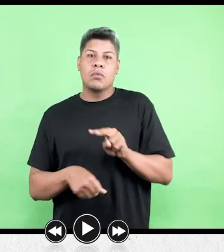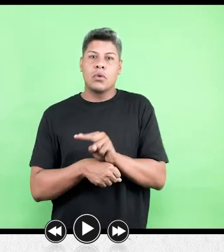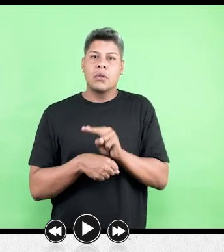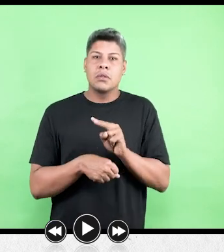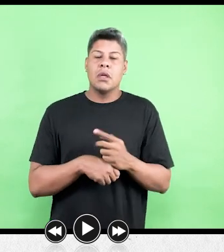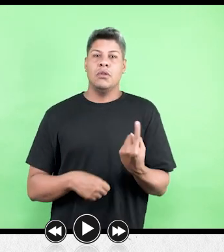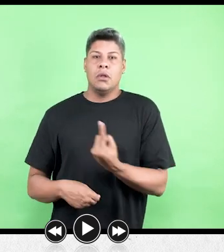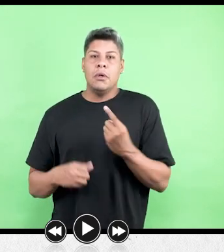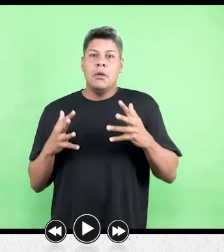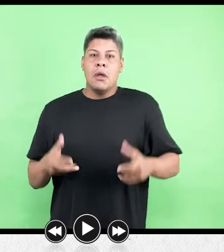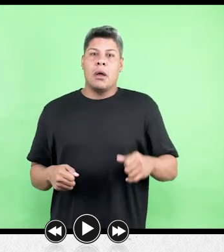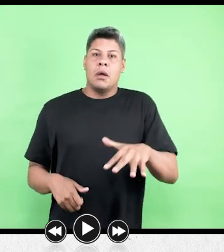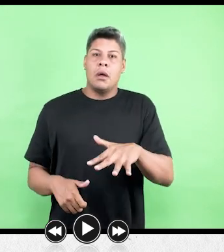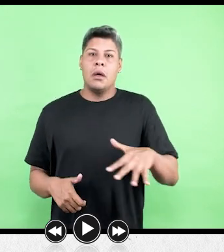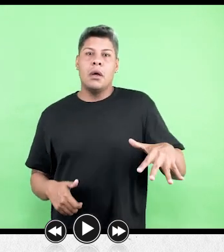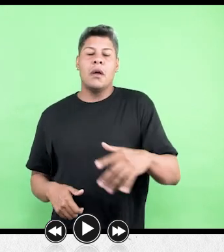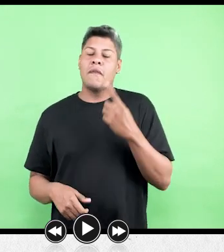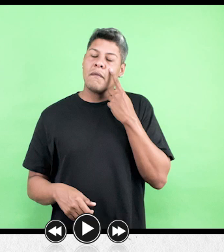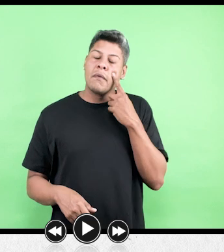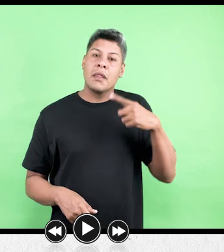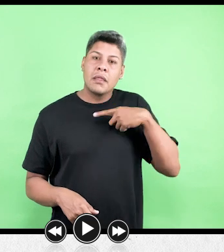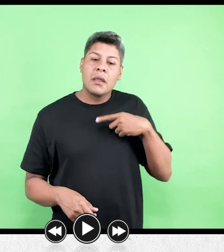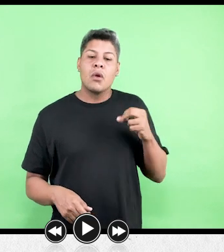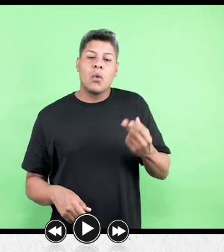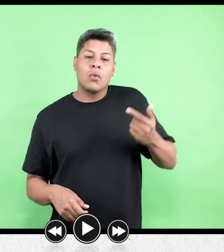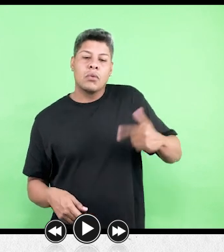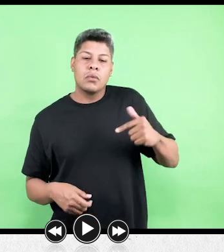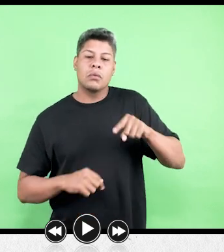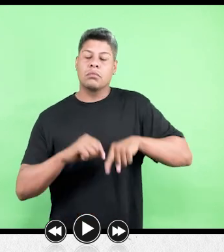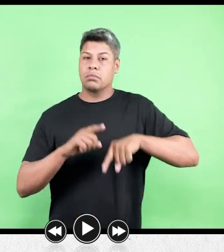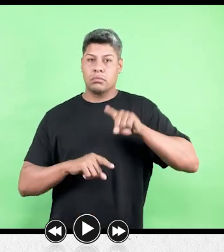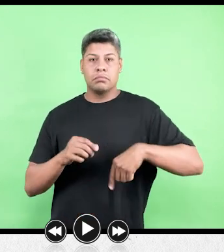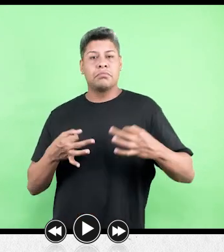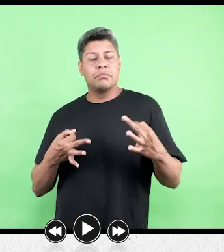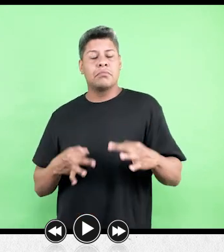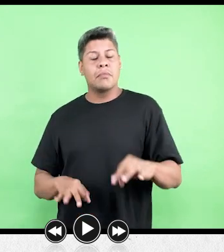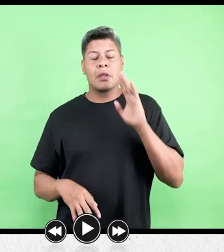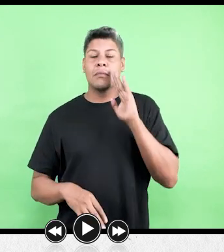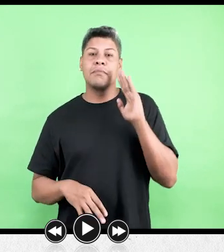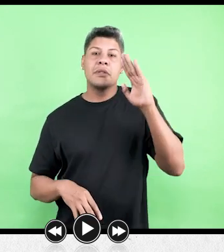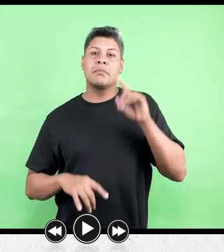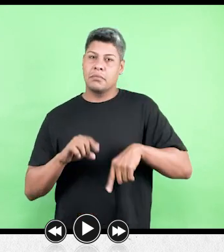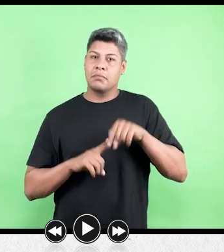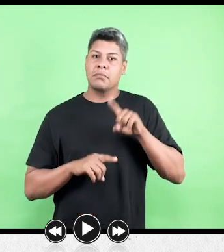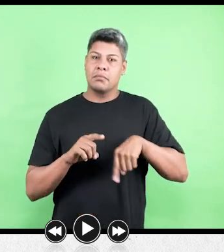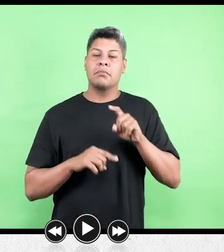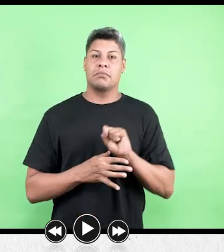isolamento e a limpeza da área, verificar se existe, né, equipamentos adequados, principalmente equipamentos